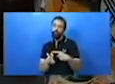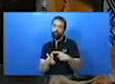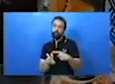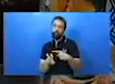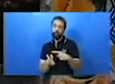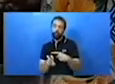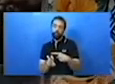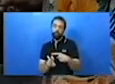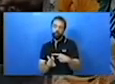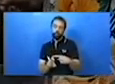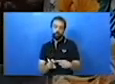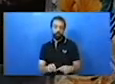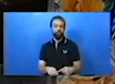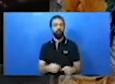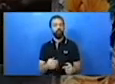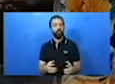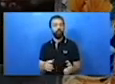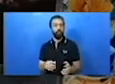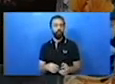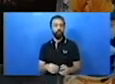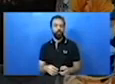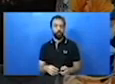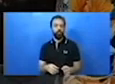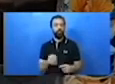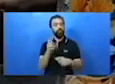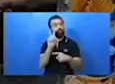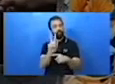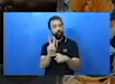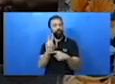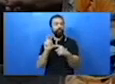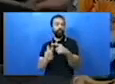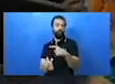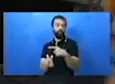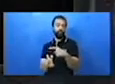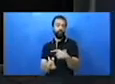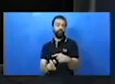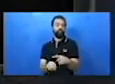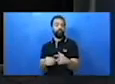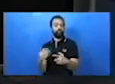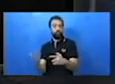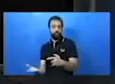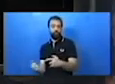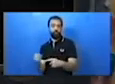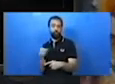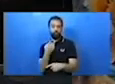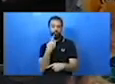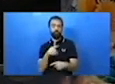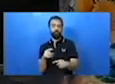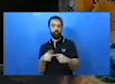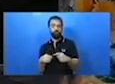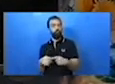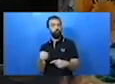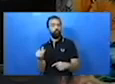representar 2/5. Peguei 2 partes de 5. Quantos palitos há em